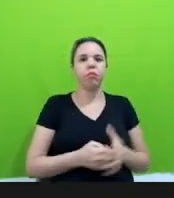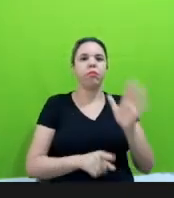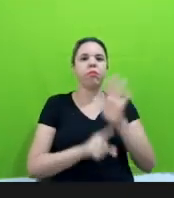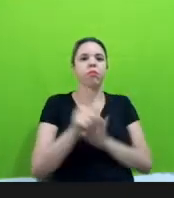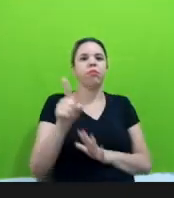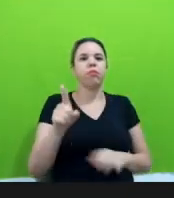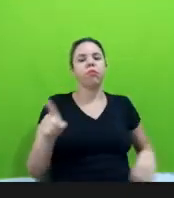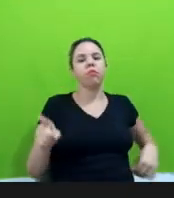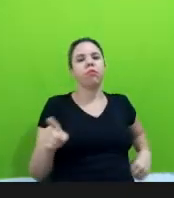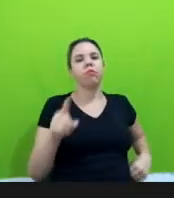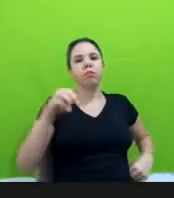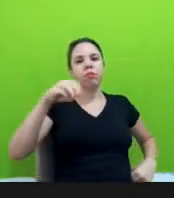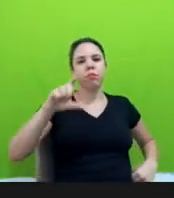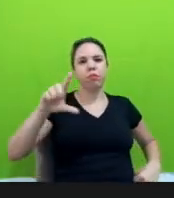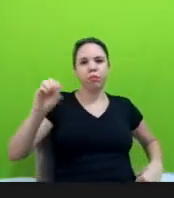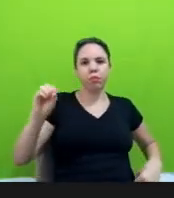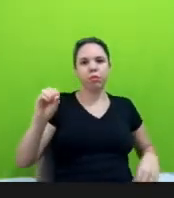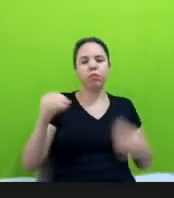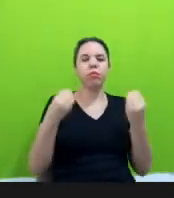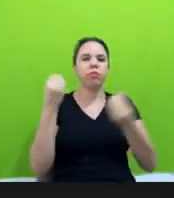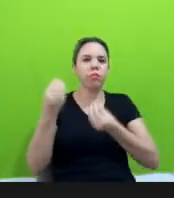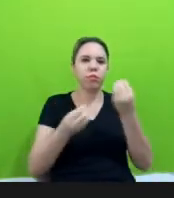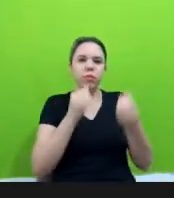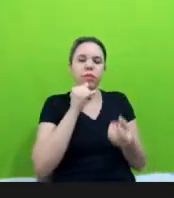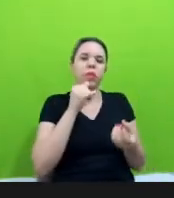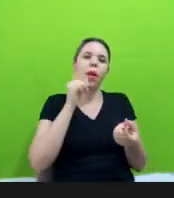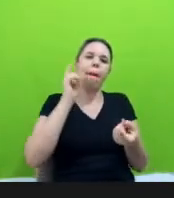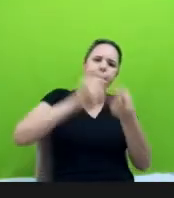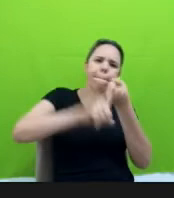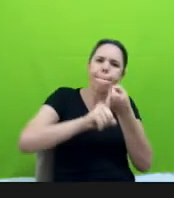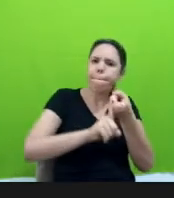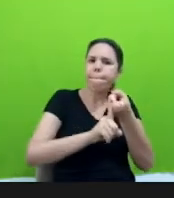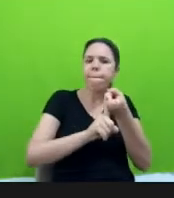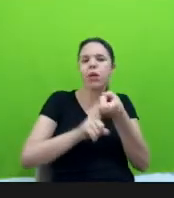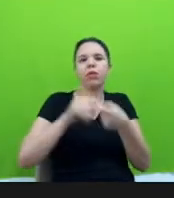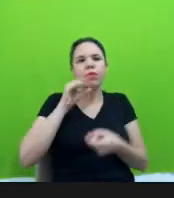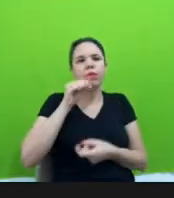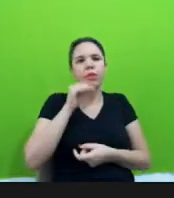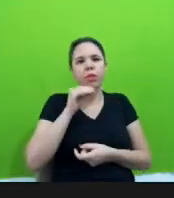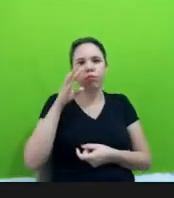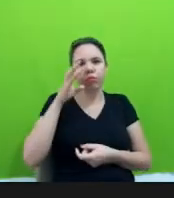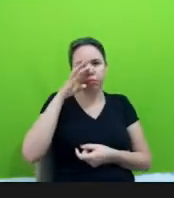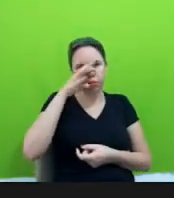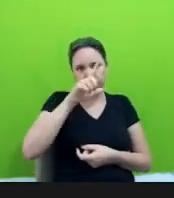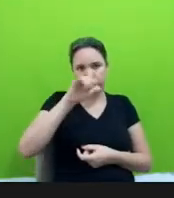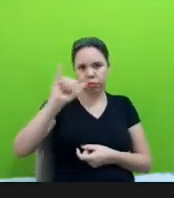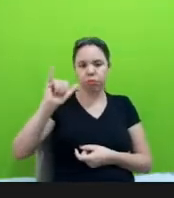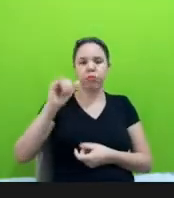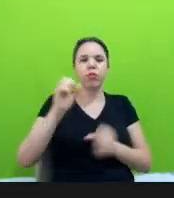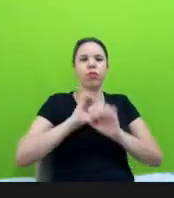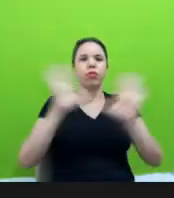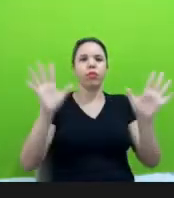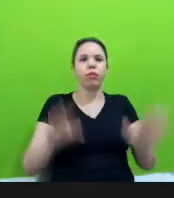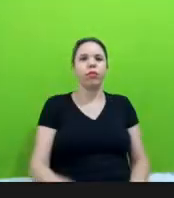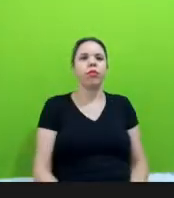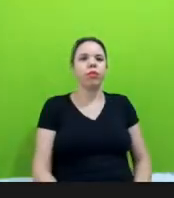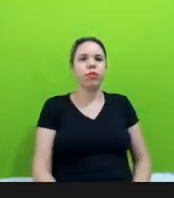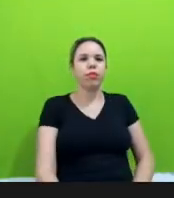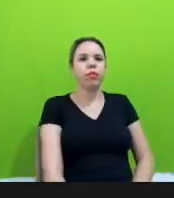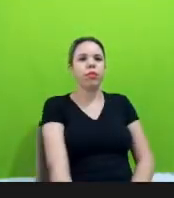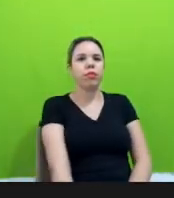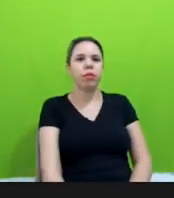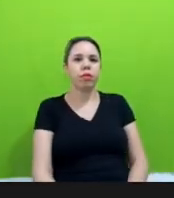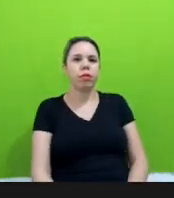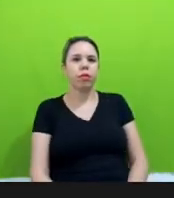Melo, que é como punir servidores que não cumprem a LAI. Você pode esclarecer para a gente, Léo? Então, na